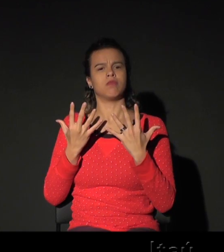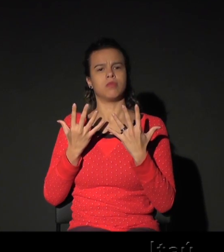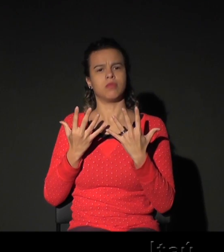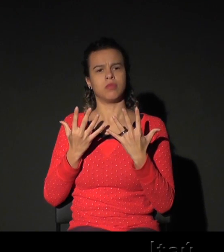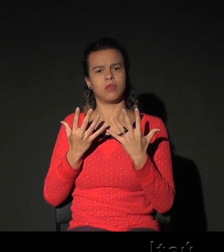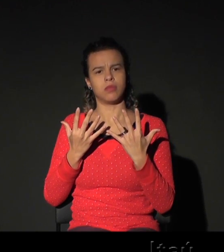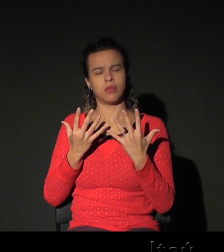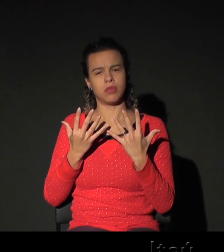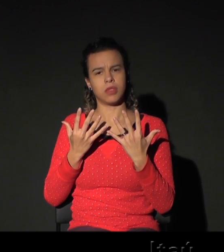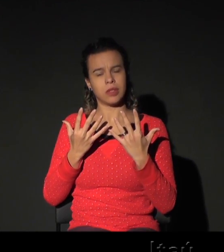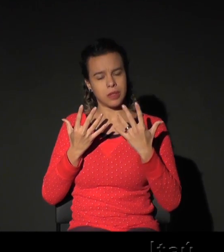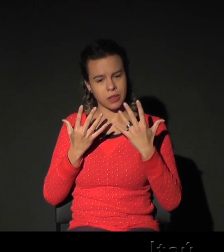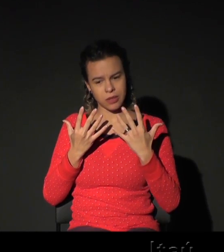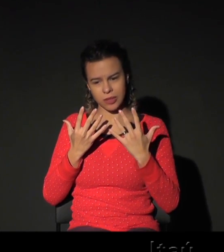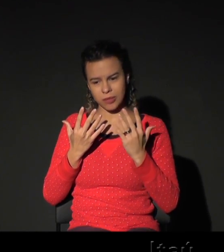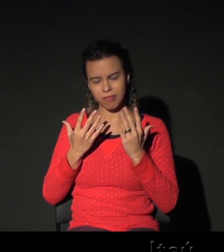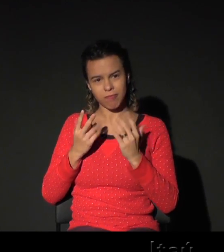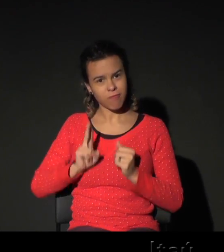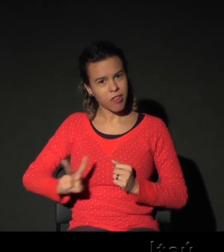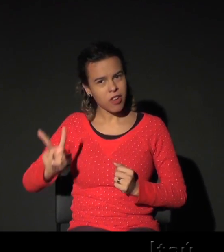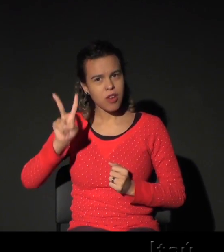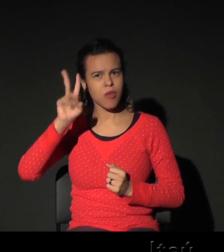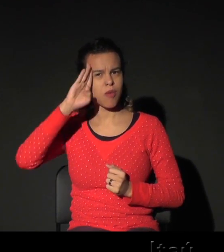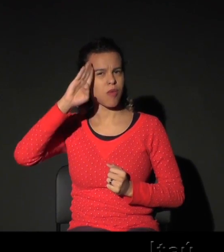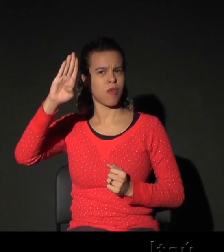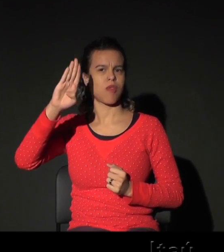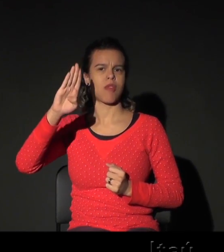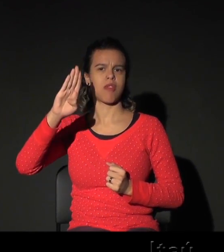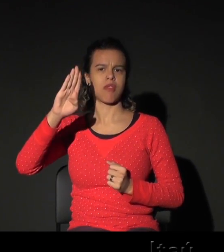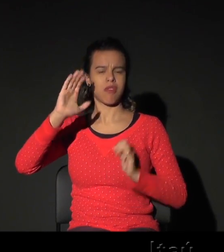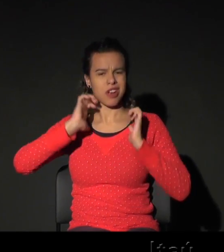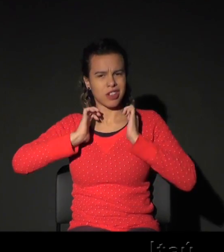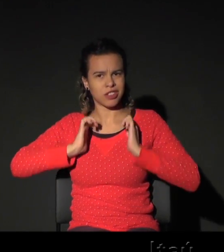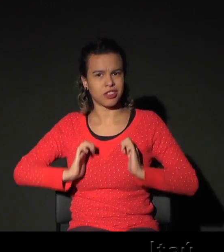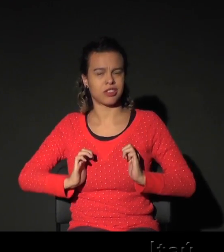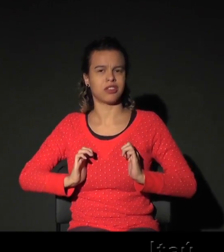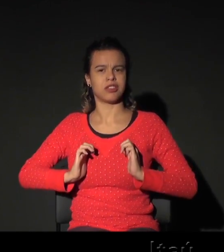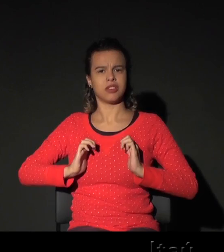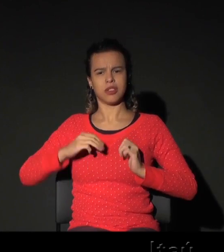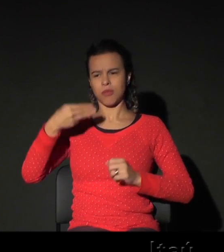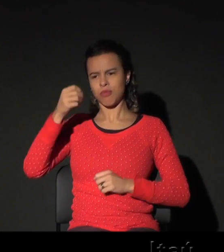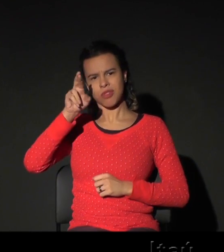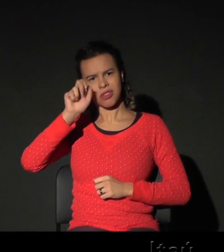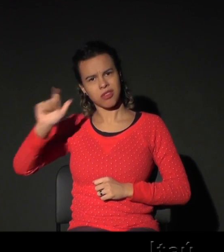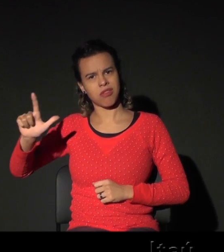interior princípios ética